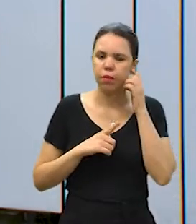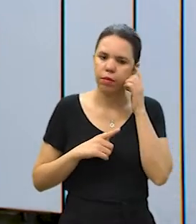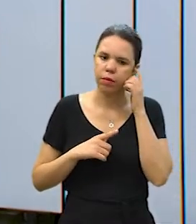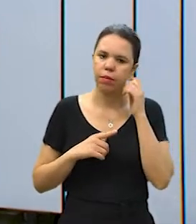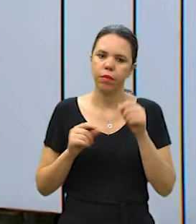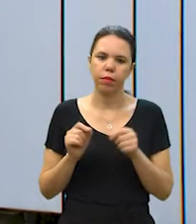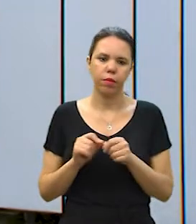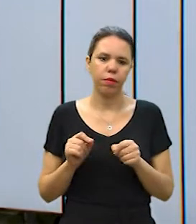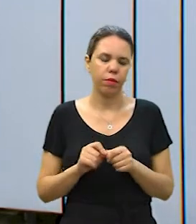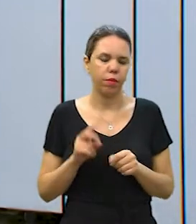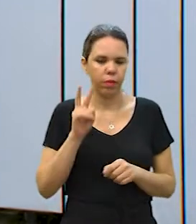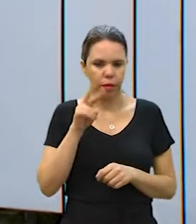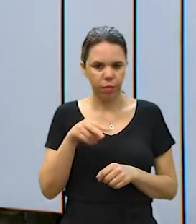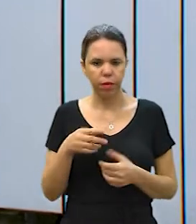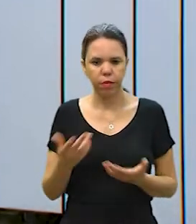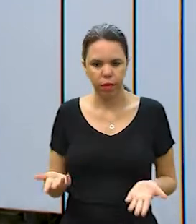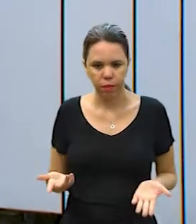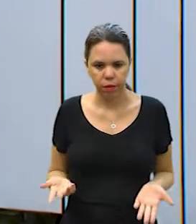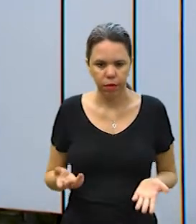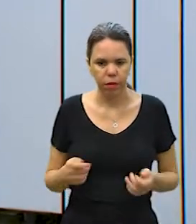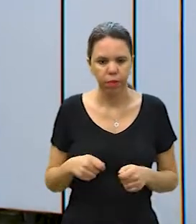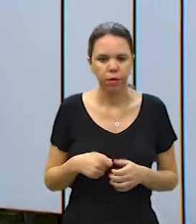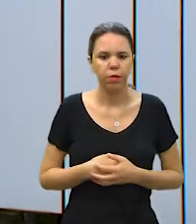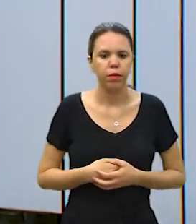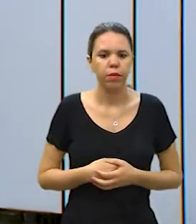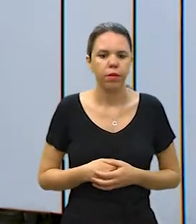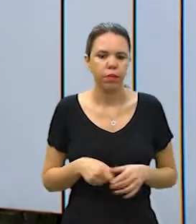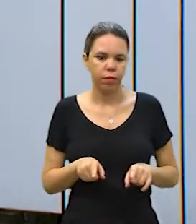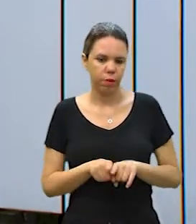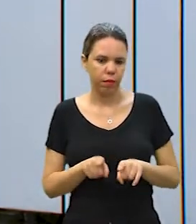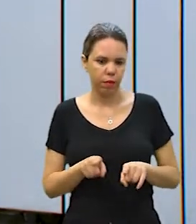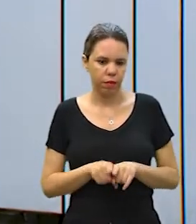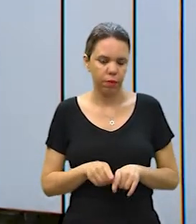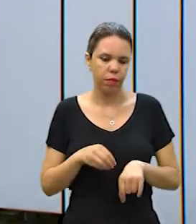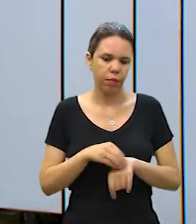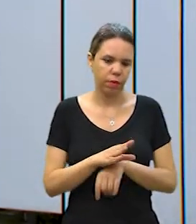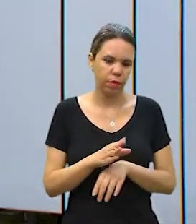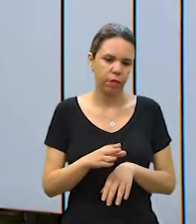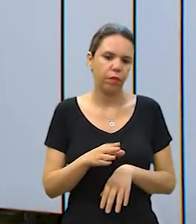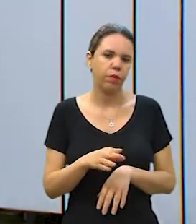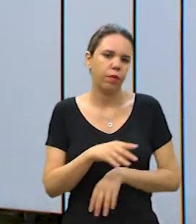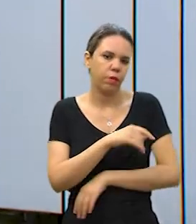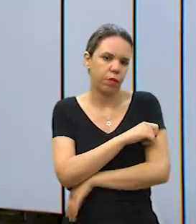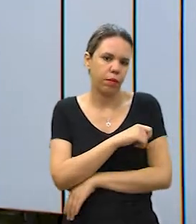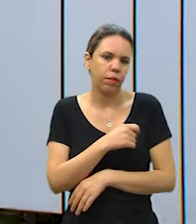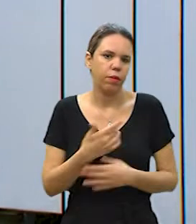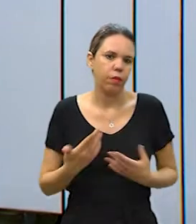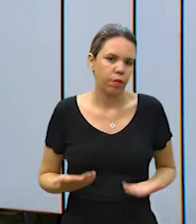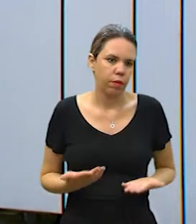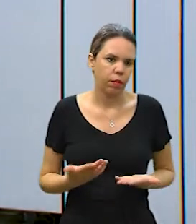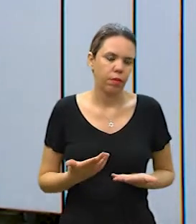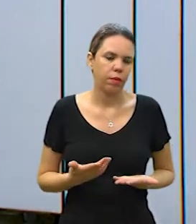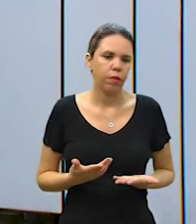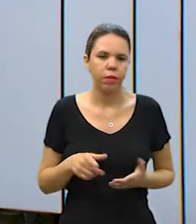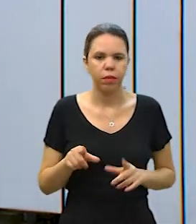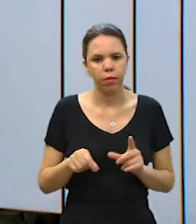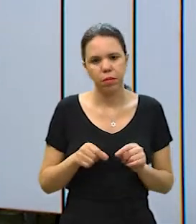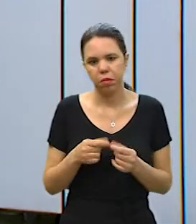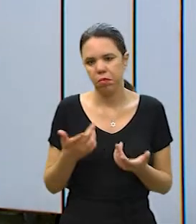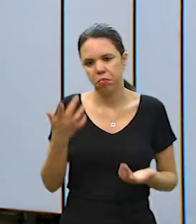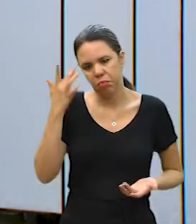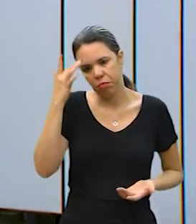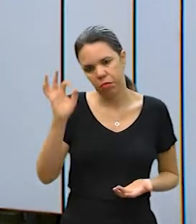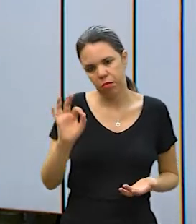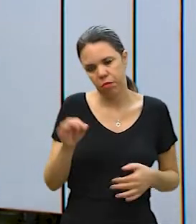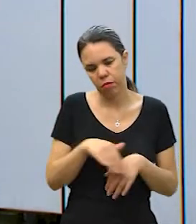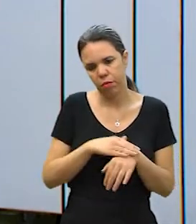que ver essa possibilidade também, né, e dar essa possibilidade até para como opção, não sei, a gente tem que